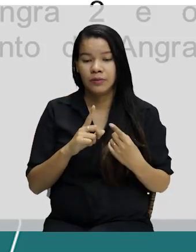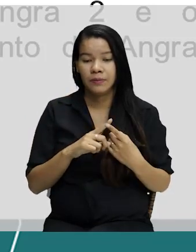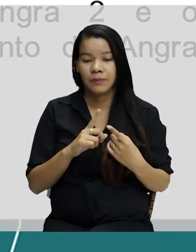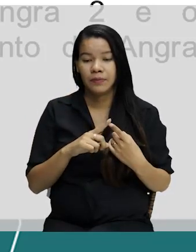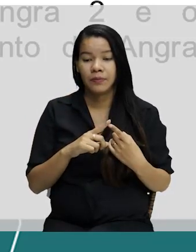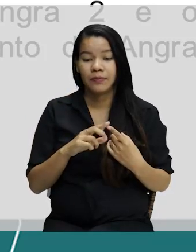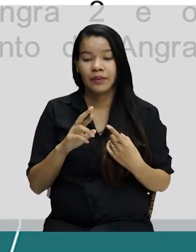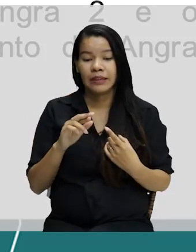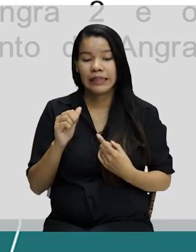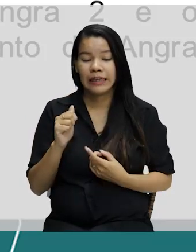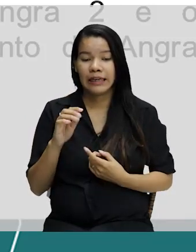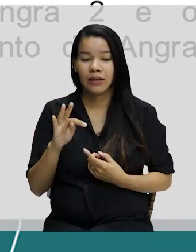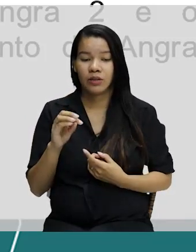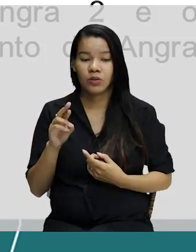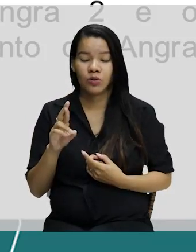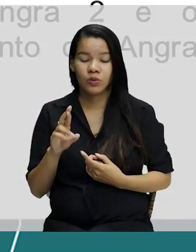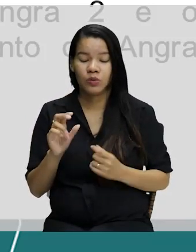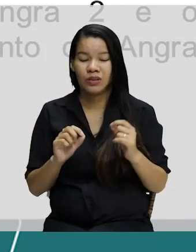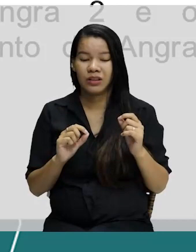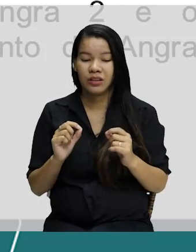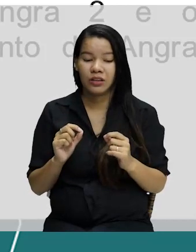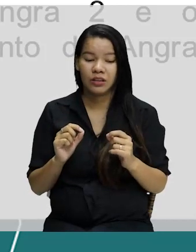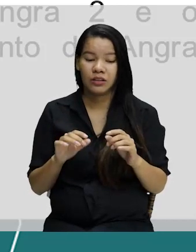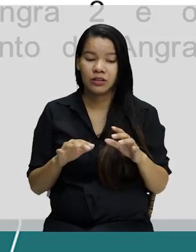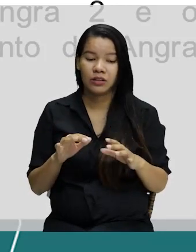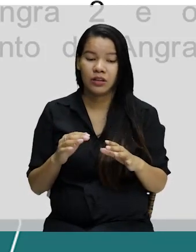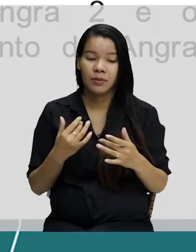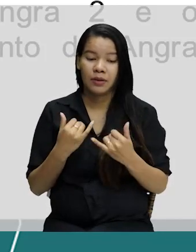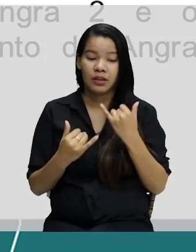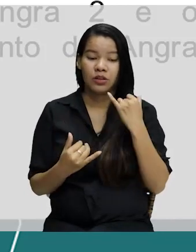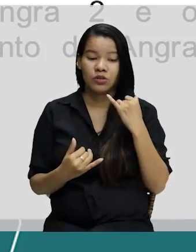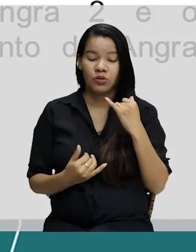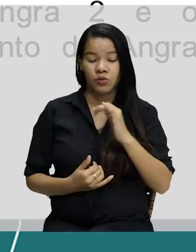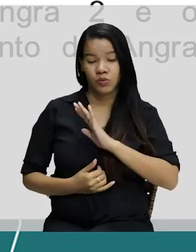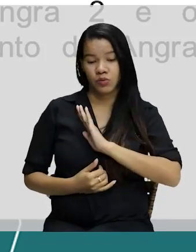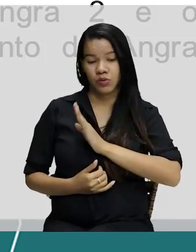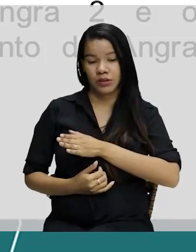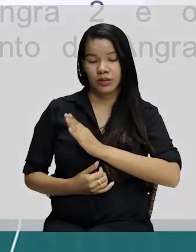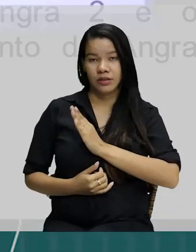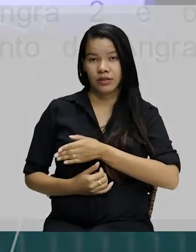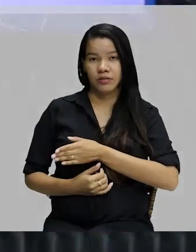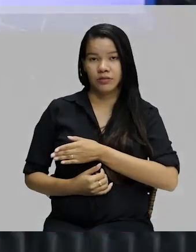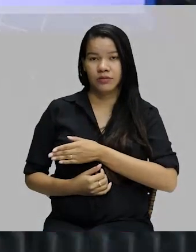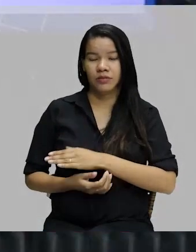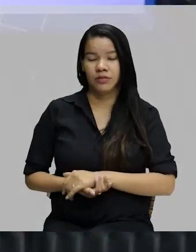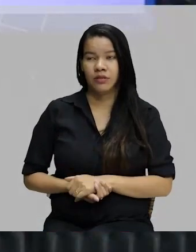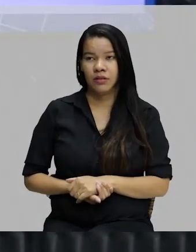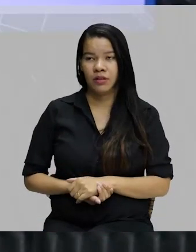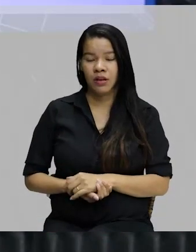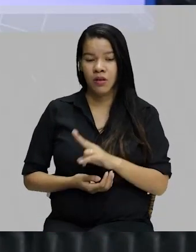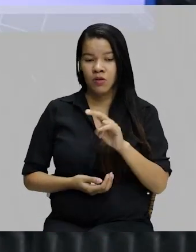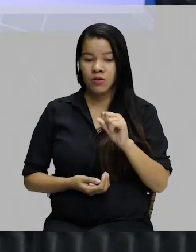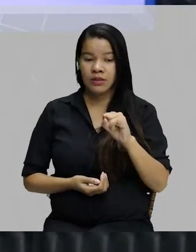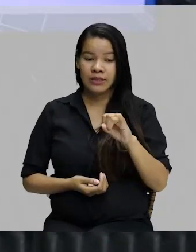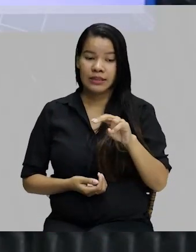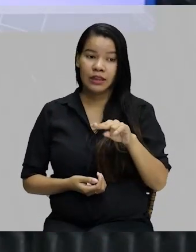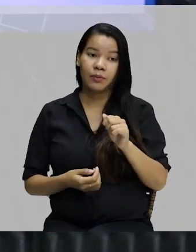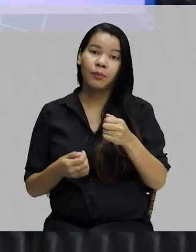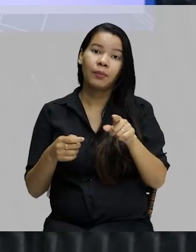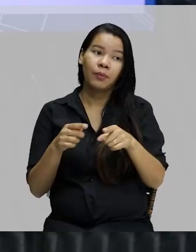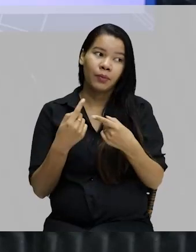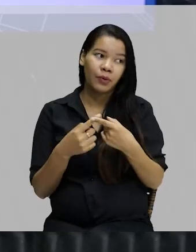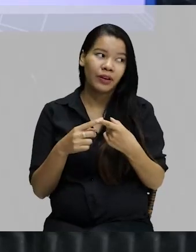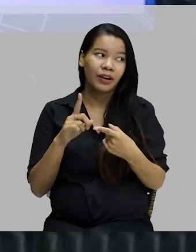reator nuclear, que seria o coração da usina nuclear. Então, dentro do reator, nós vamos